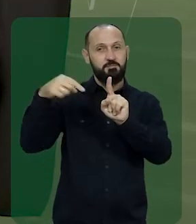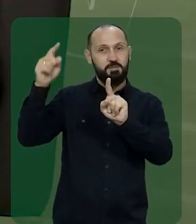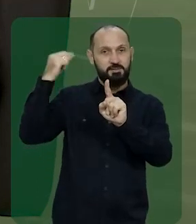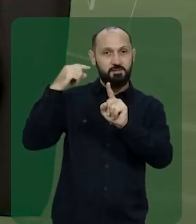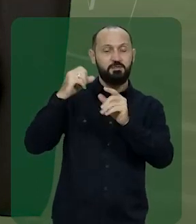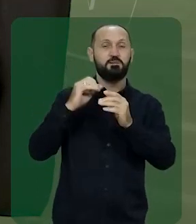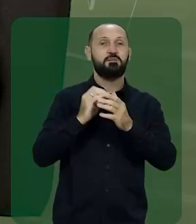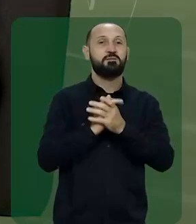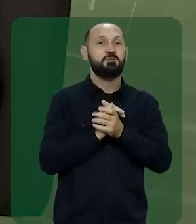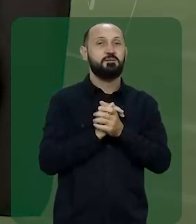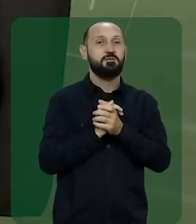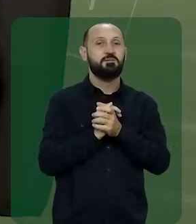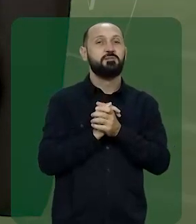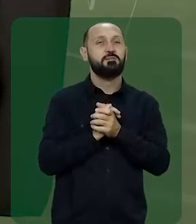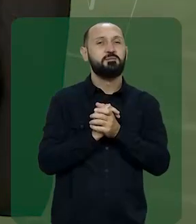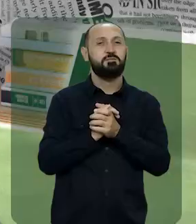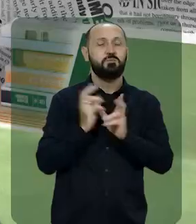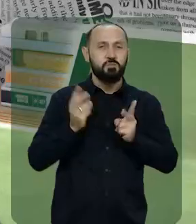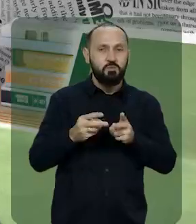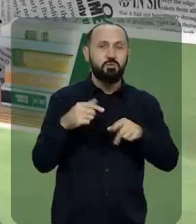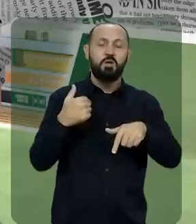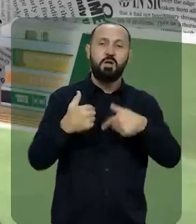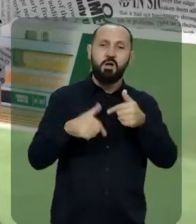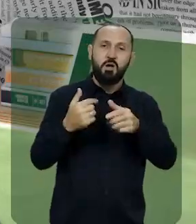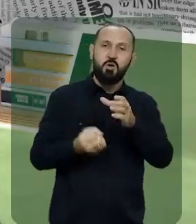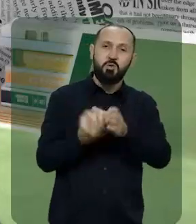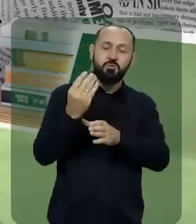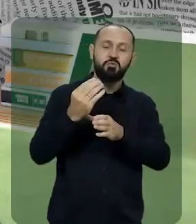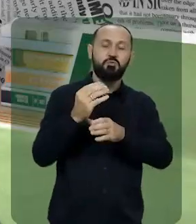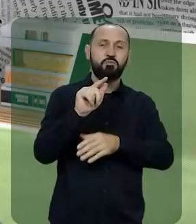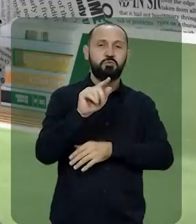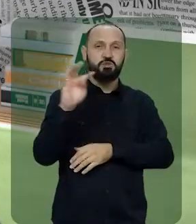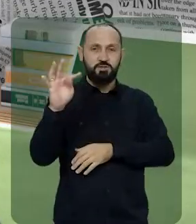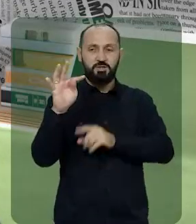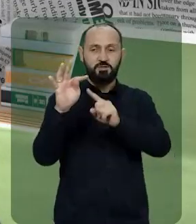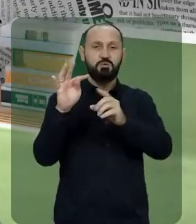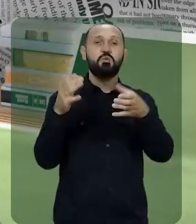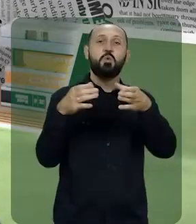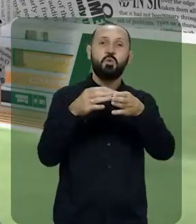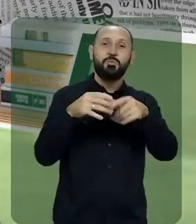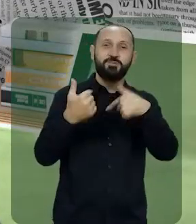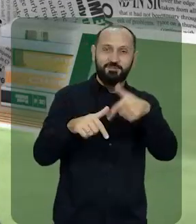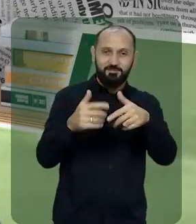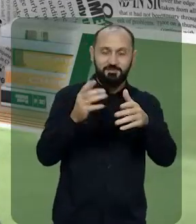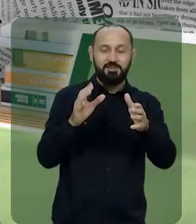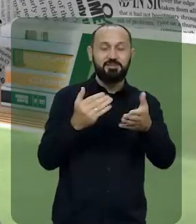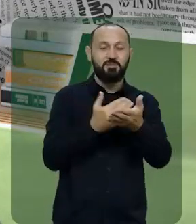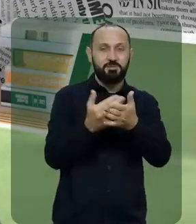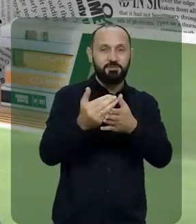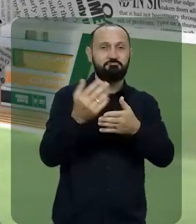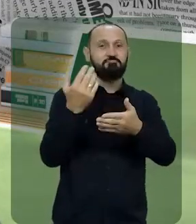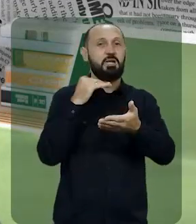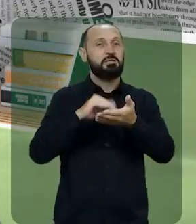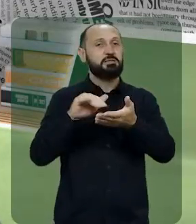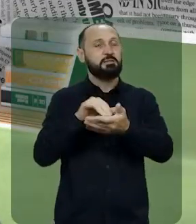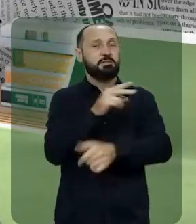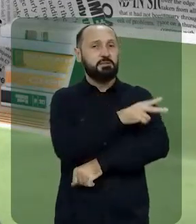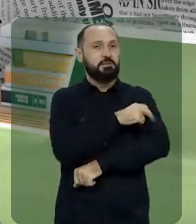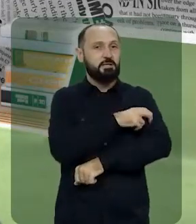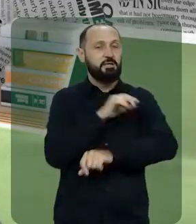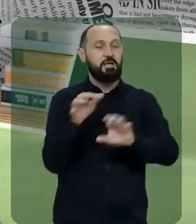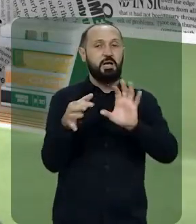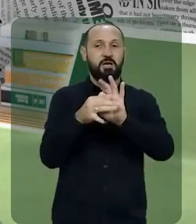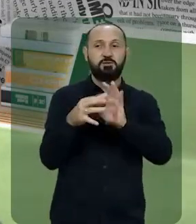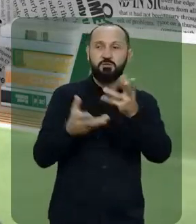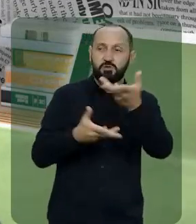ela vai caminhar de uma forma mais positiva. É bom lembrar que nós fizemos um encontro no mês passado